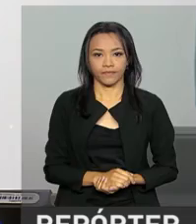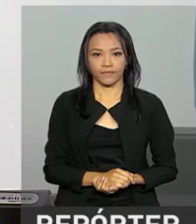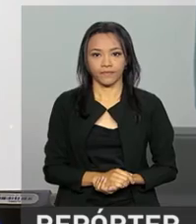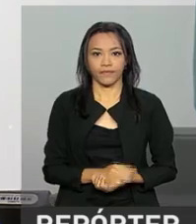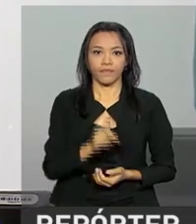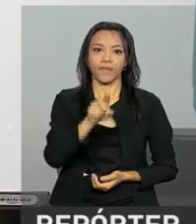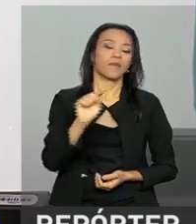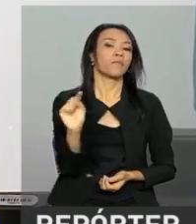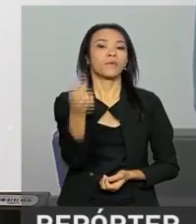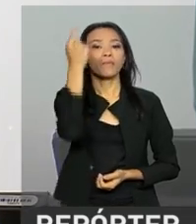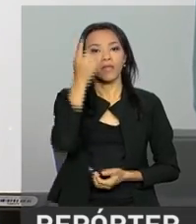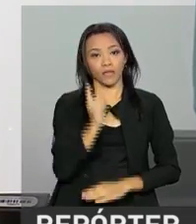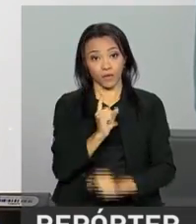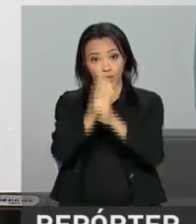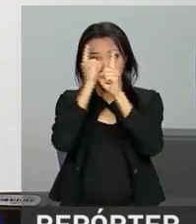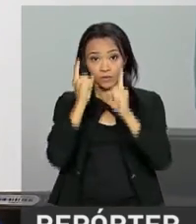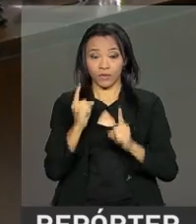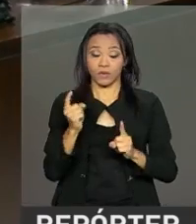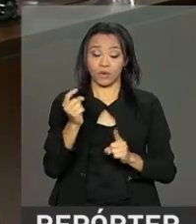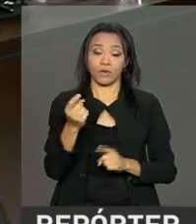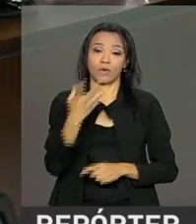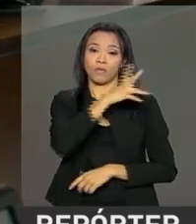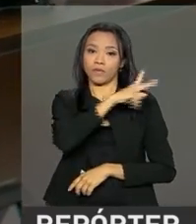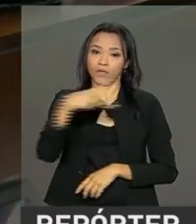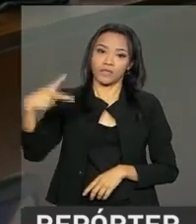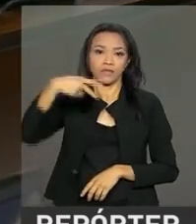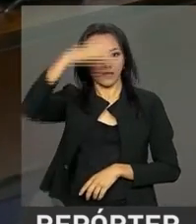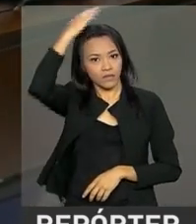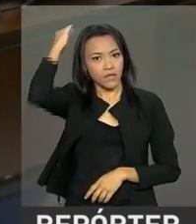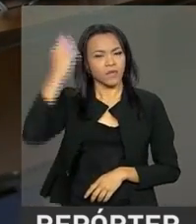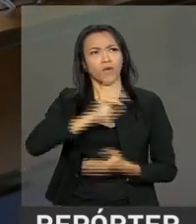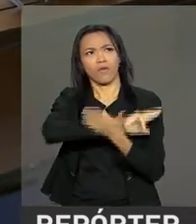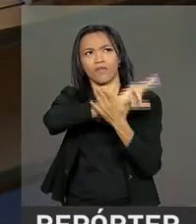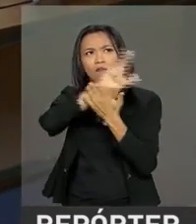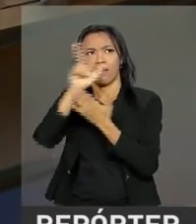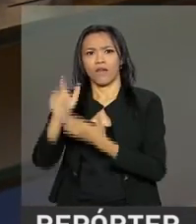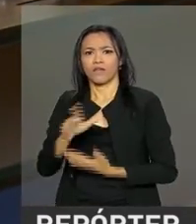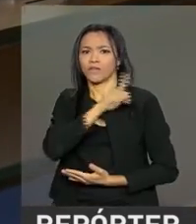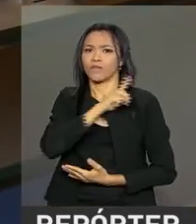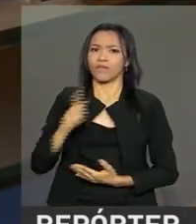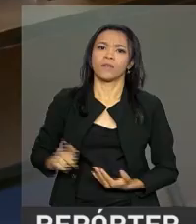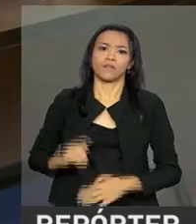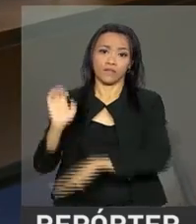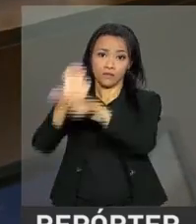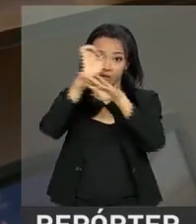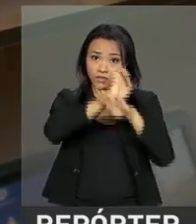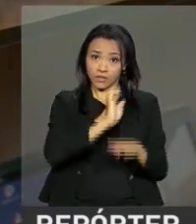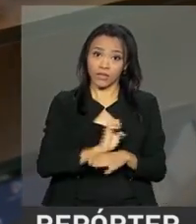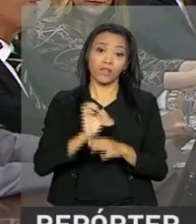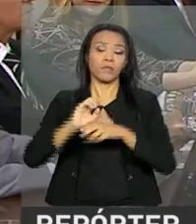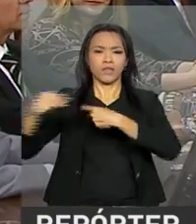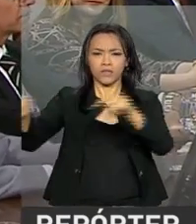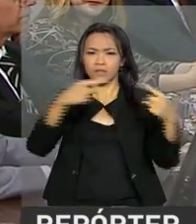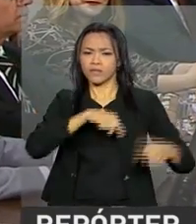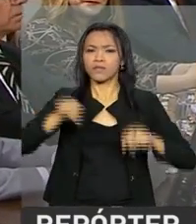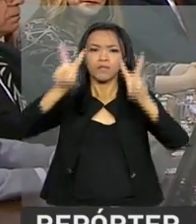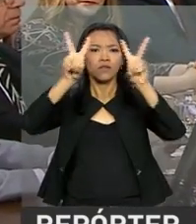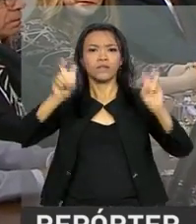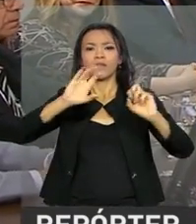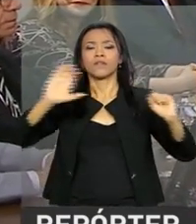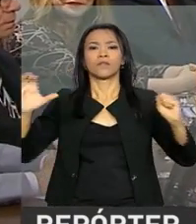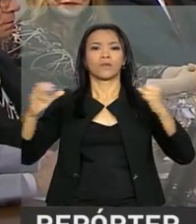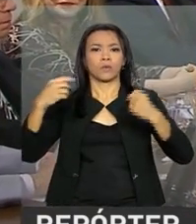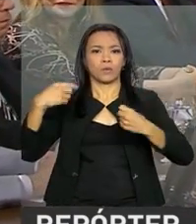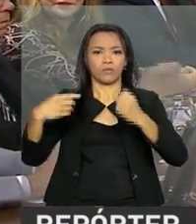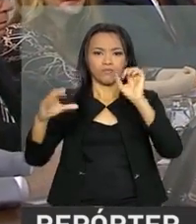Foi o primeiro encontro do presidente Michel Temer com governadores para discutir o Plano Nacional de Segurança Pública. Ao todo, vieram ao